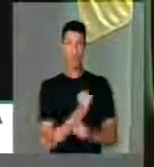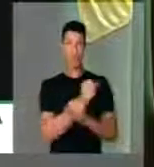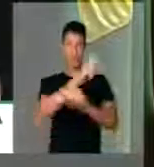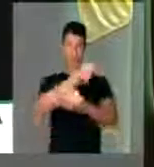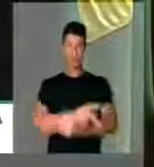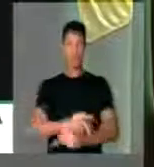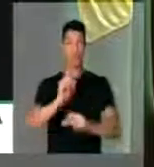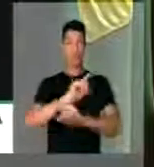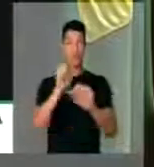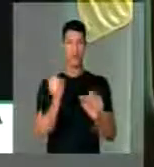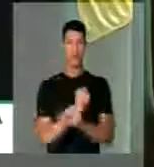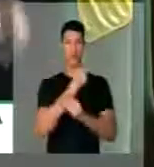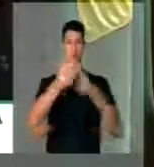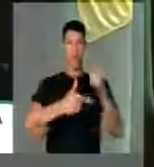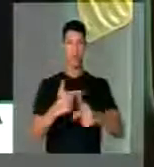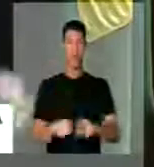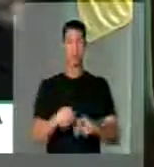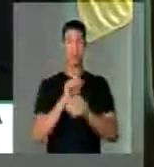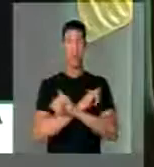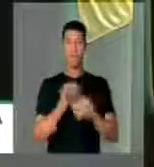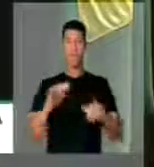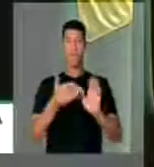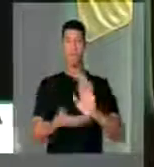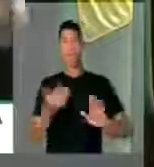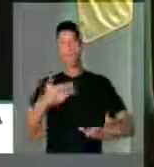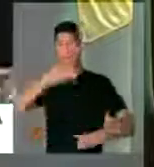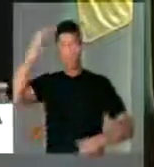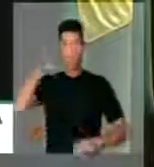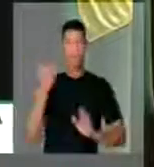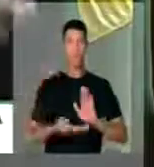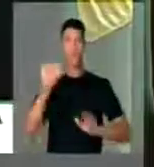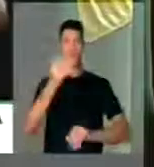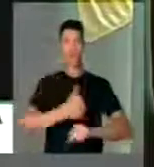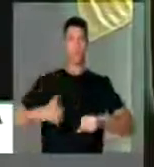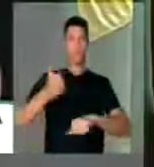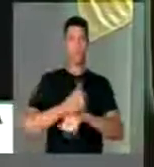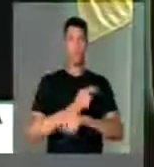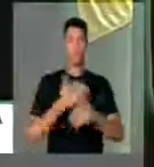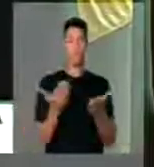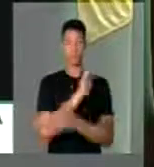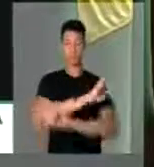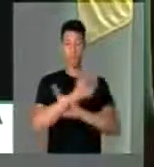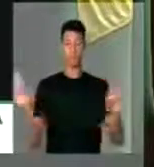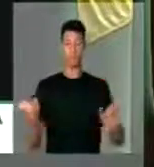reforma da Previdência, não à reforma trabalhista, dizer fora Temer, fora golpistas, não passarão.